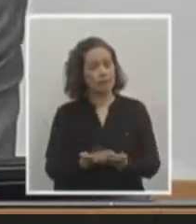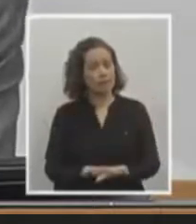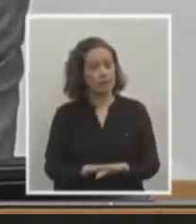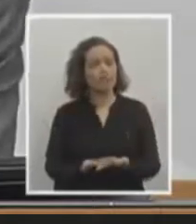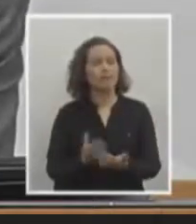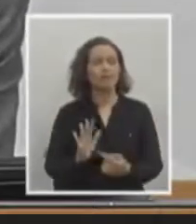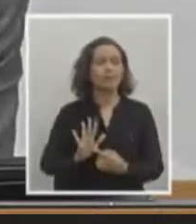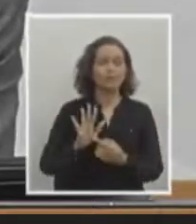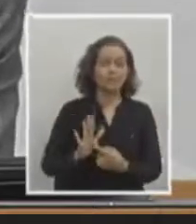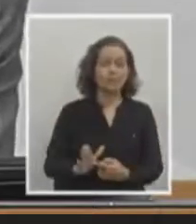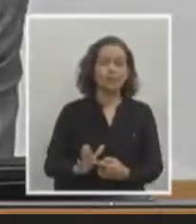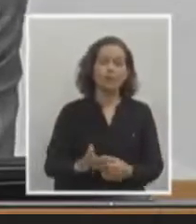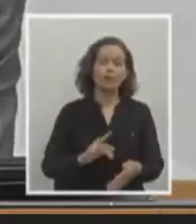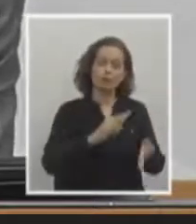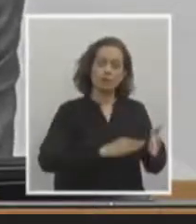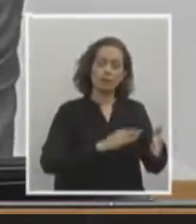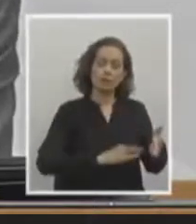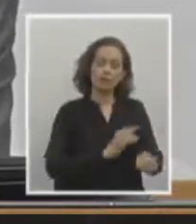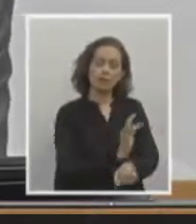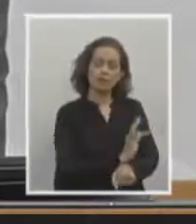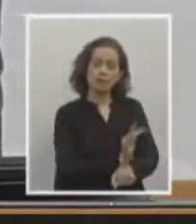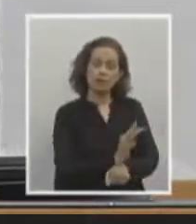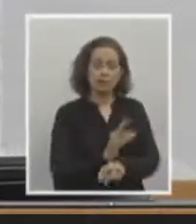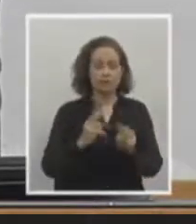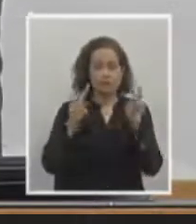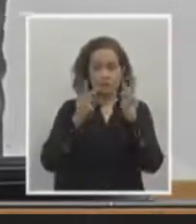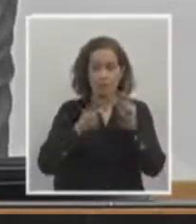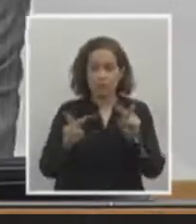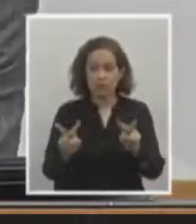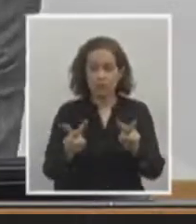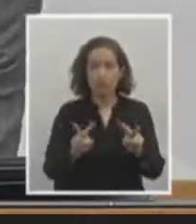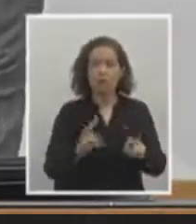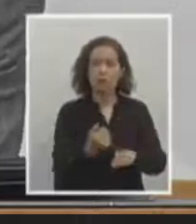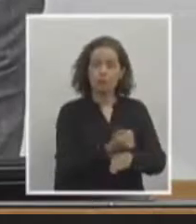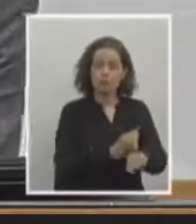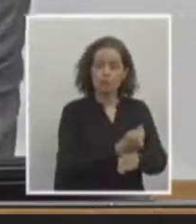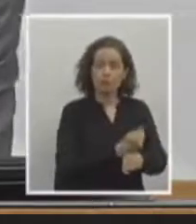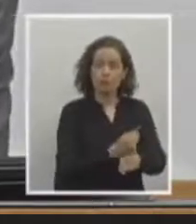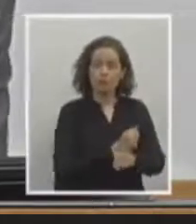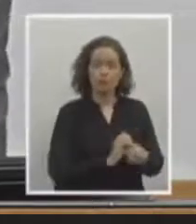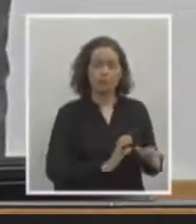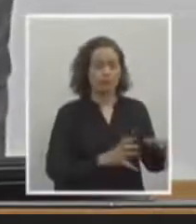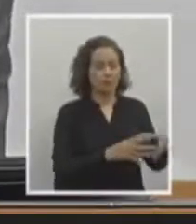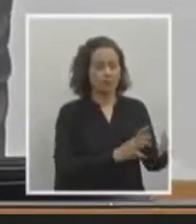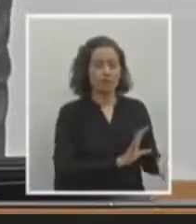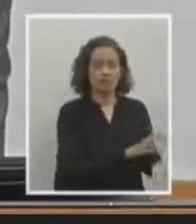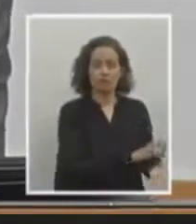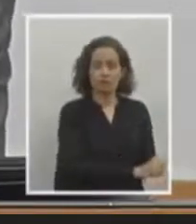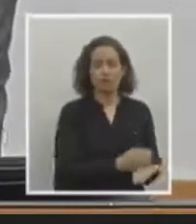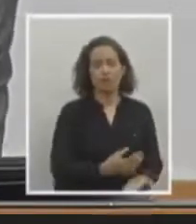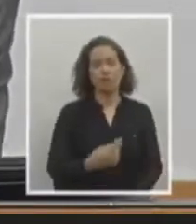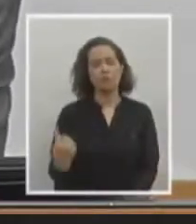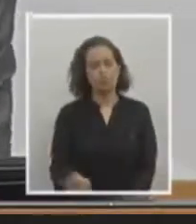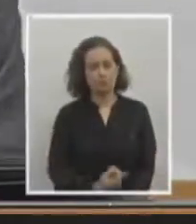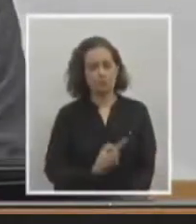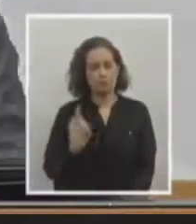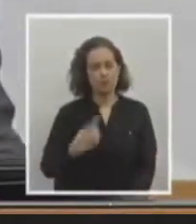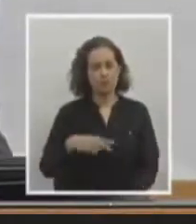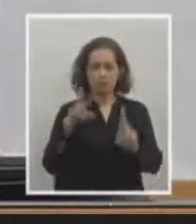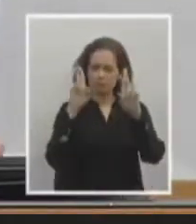nota técnica na visão dos efetivos, porque esta associação, que nós respeitamos muito,